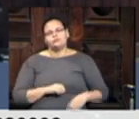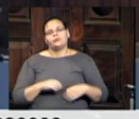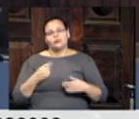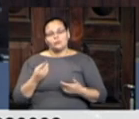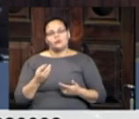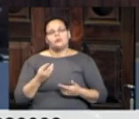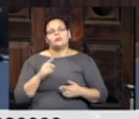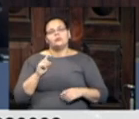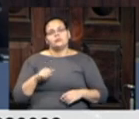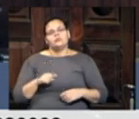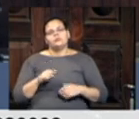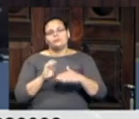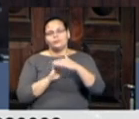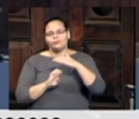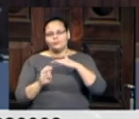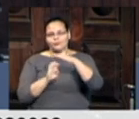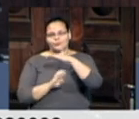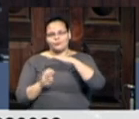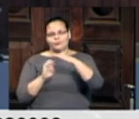das angústias,